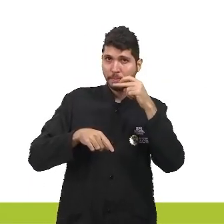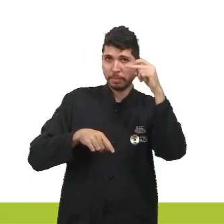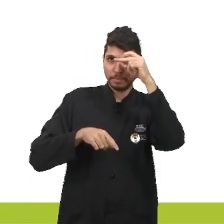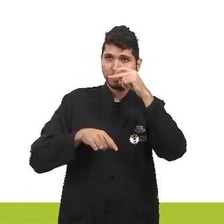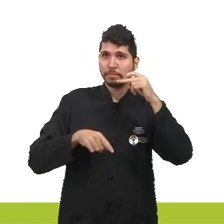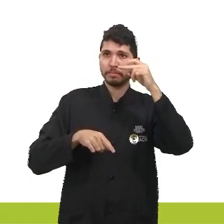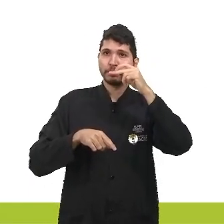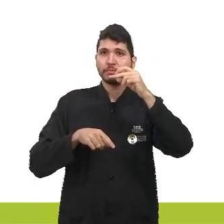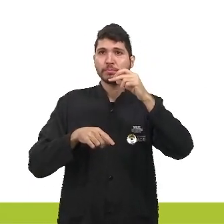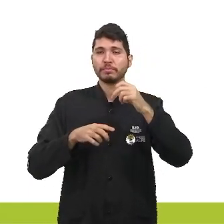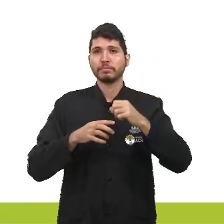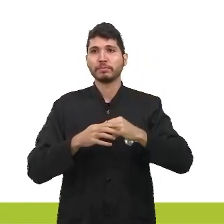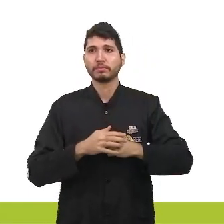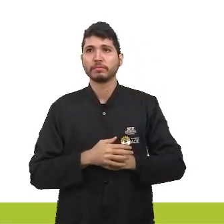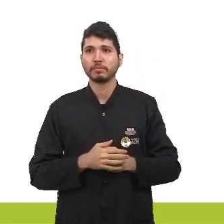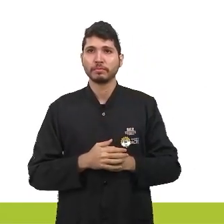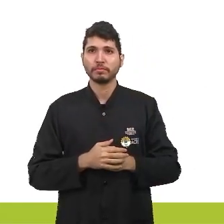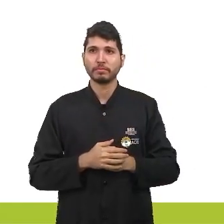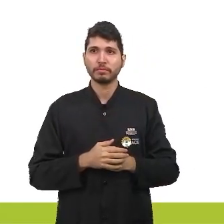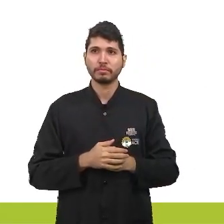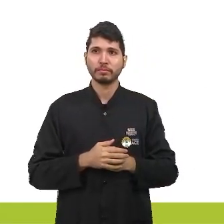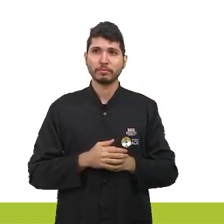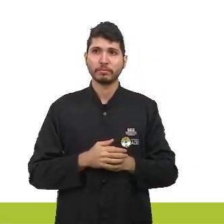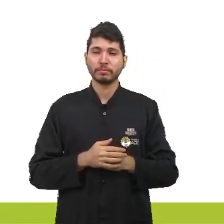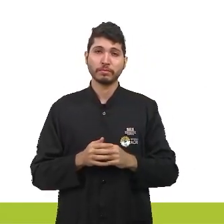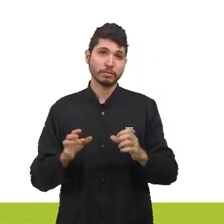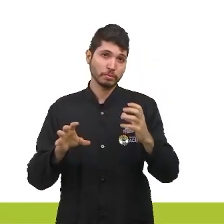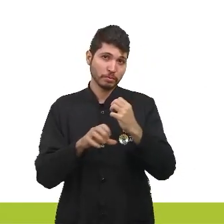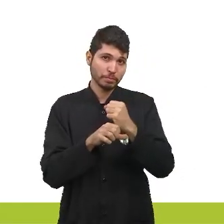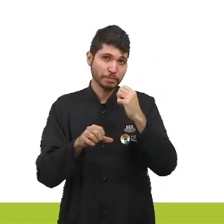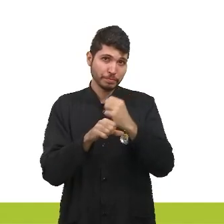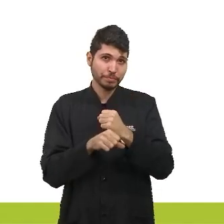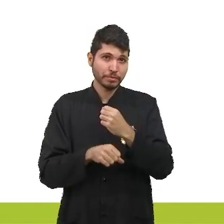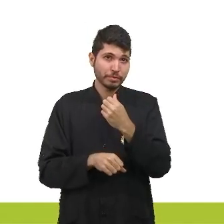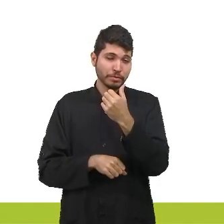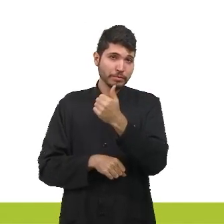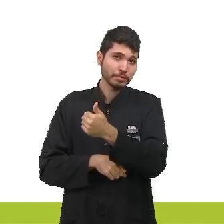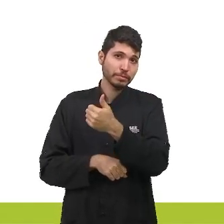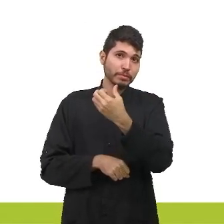4, 5, 6, 7 e 8, dando um total de 16.